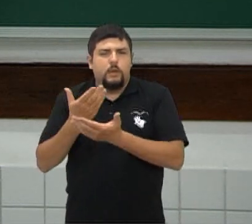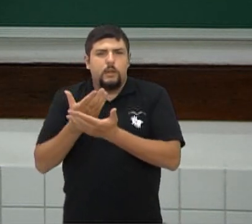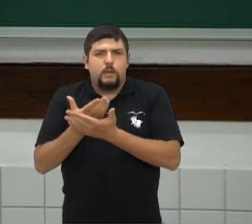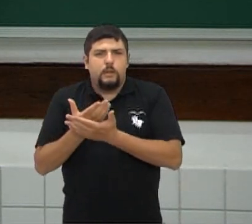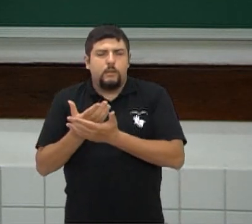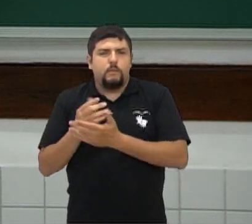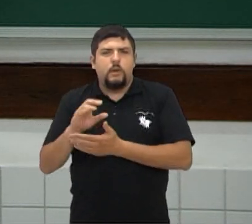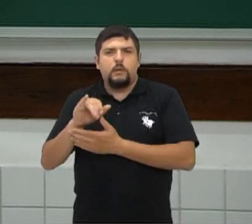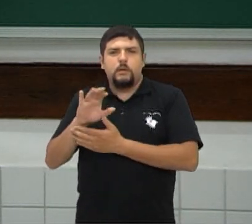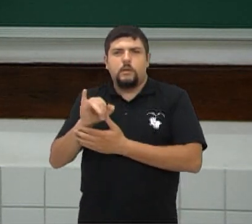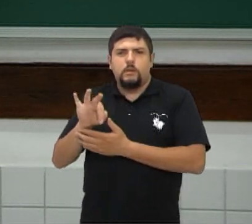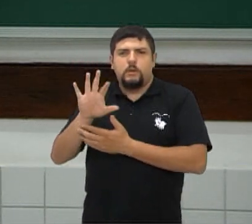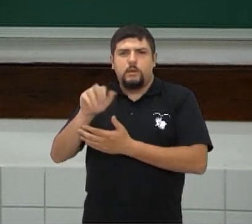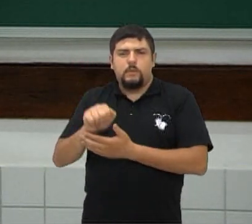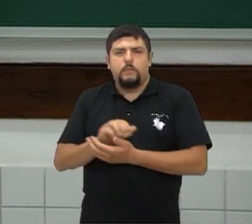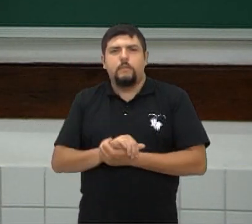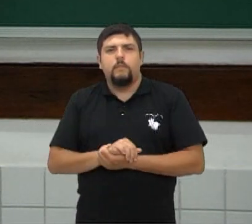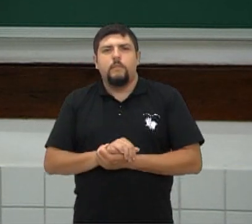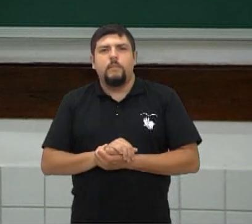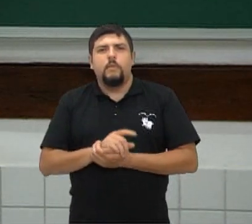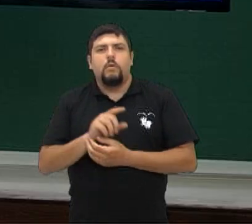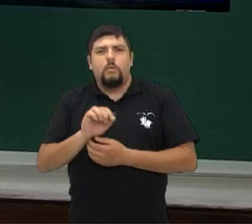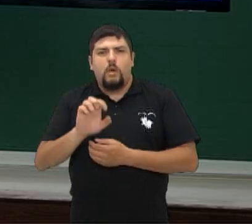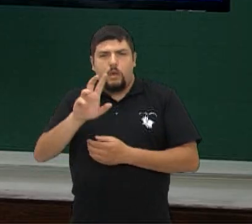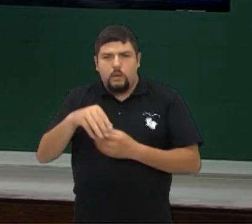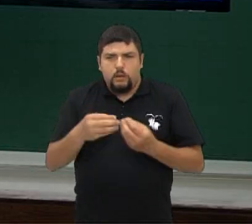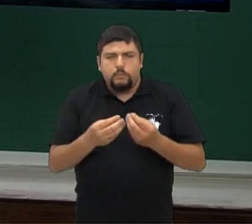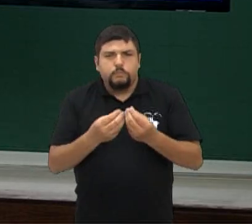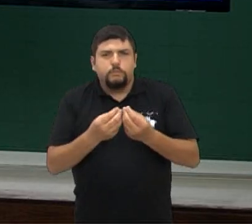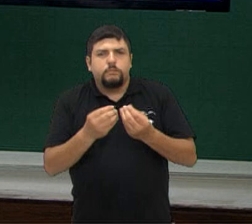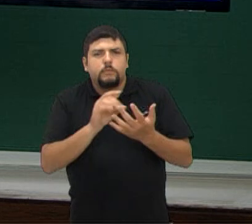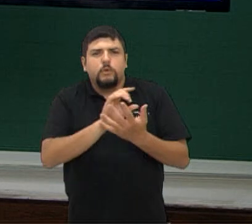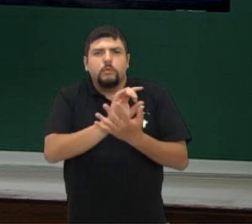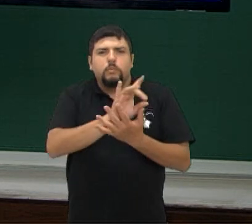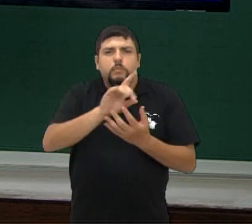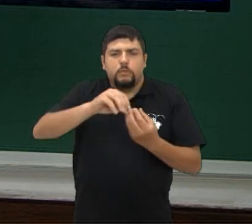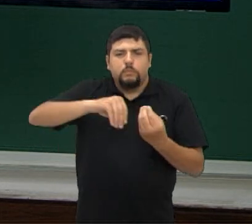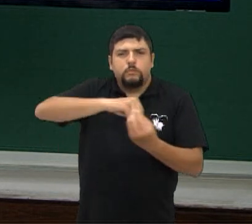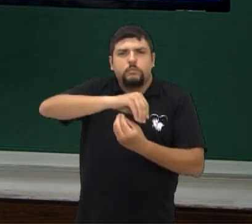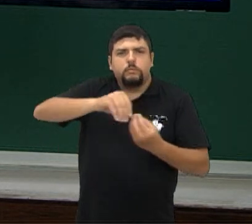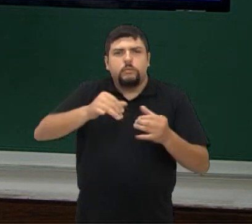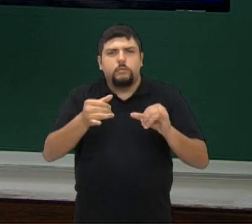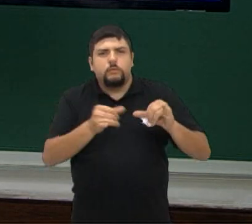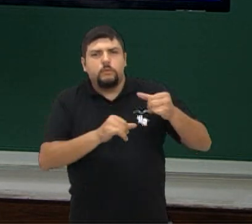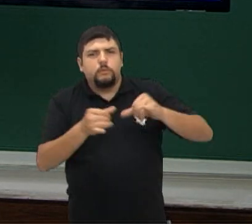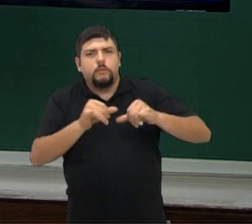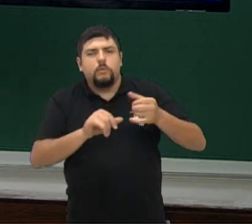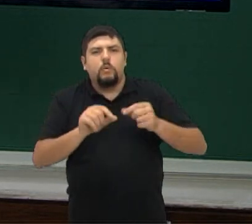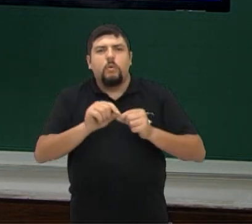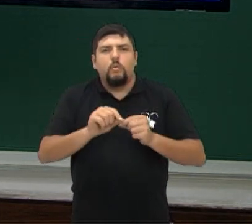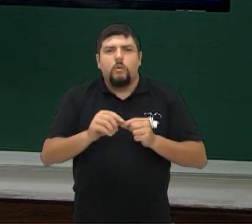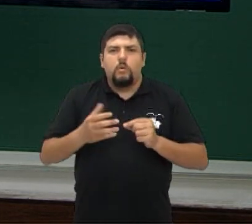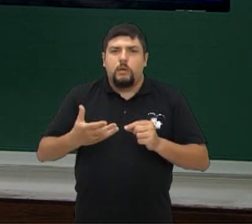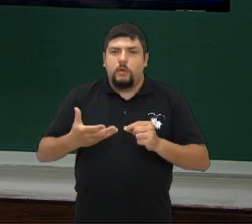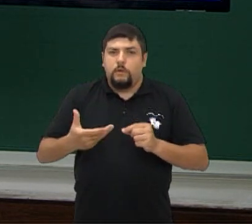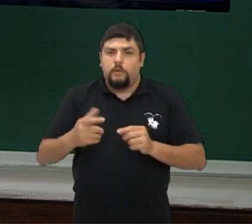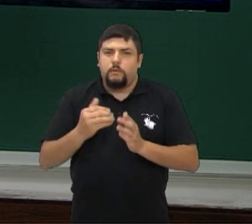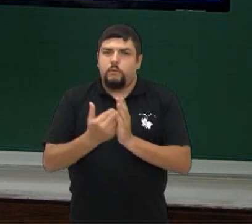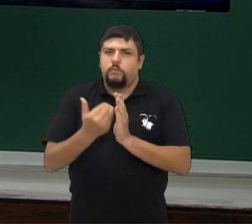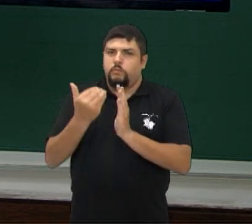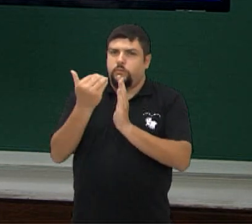Uma substância que participa da reação química, fazendo com que a velocidade